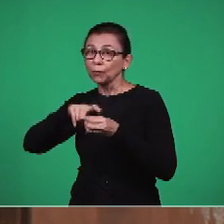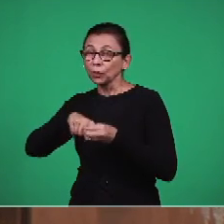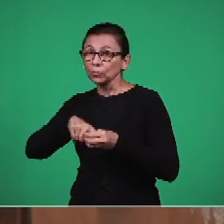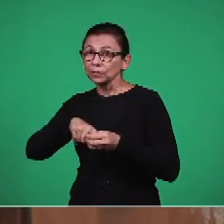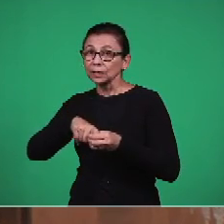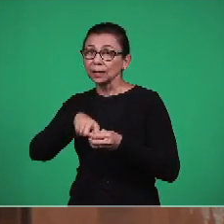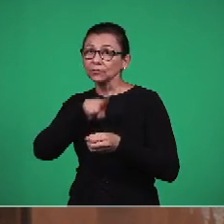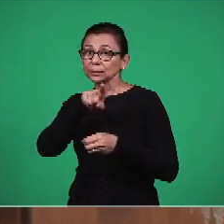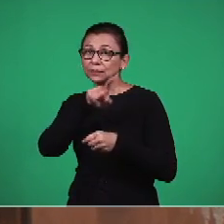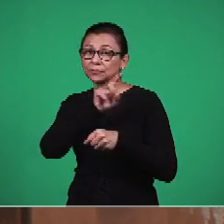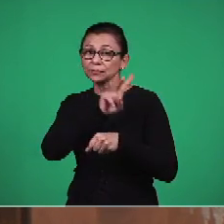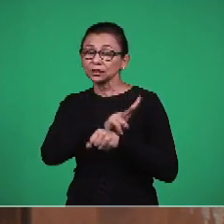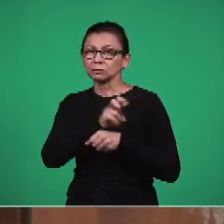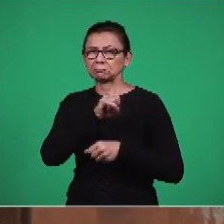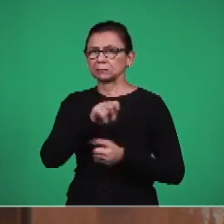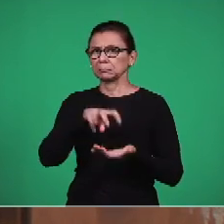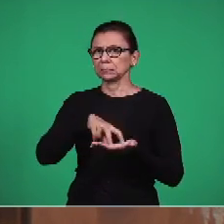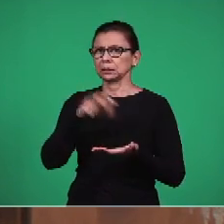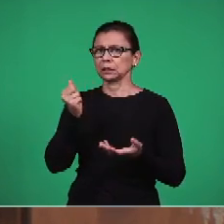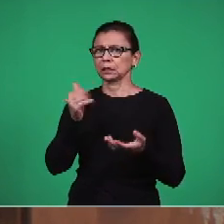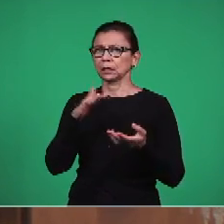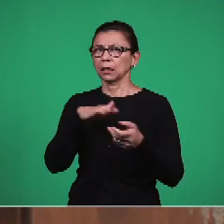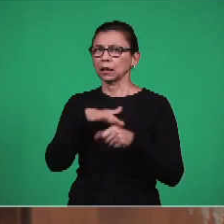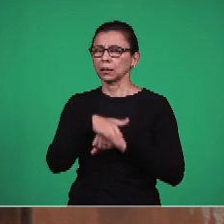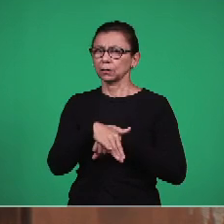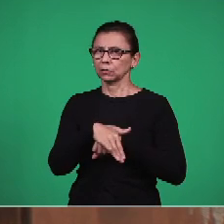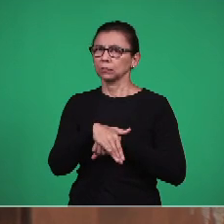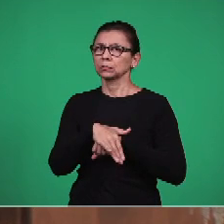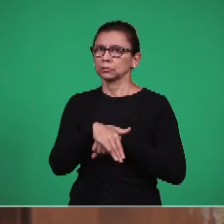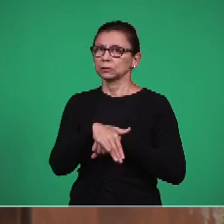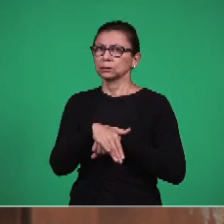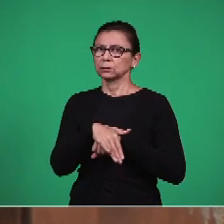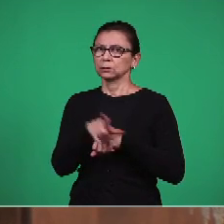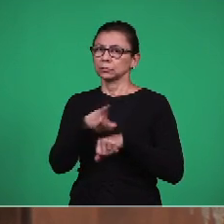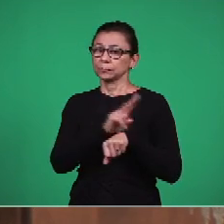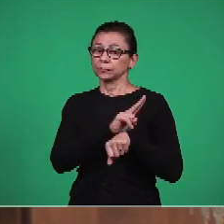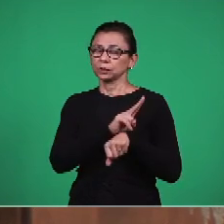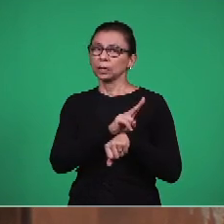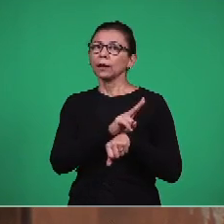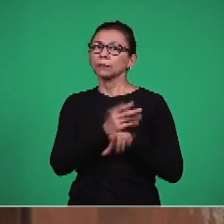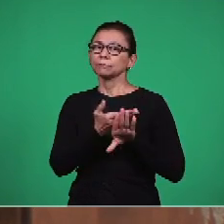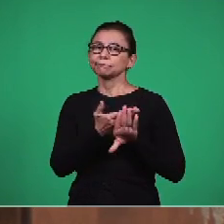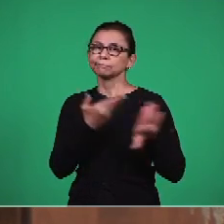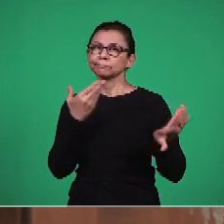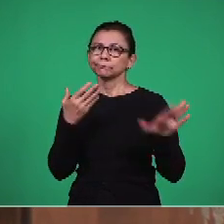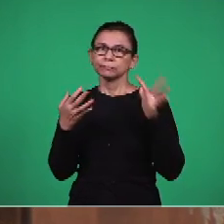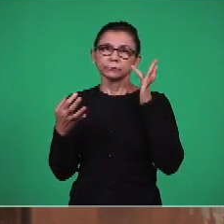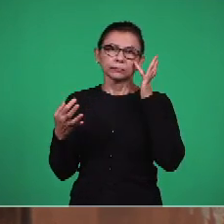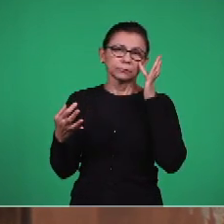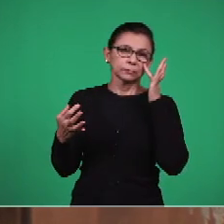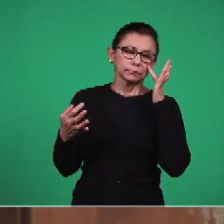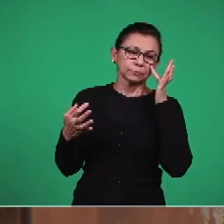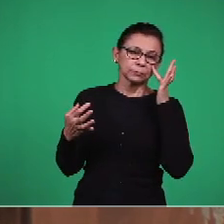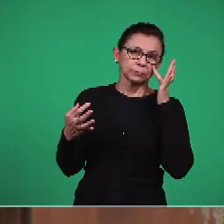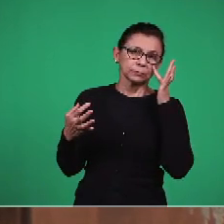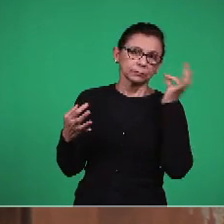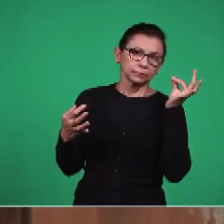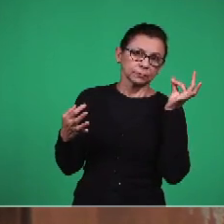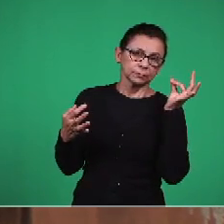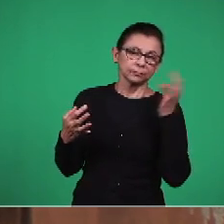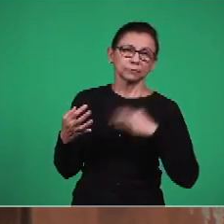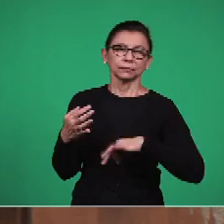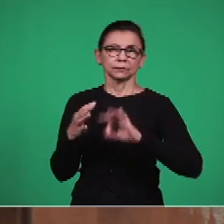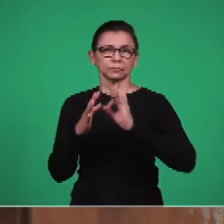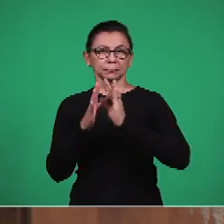Se vier de manhã, se vier à noite, na vigília, então a vigilância está aí. A vigilância é em oração.